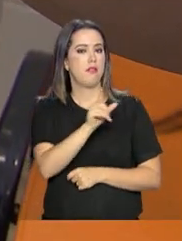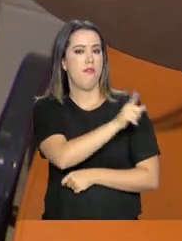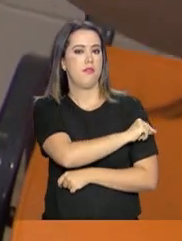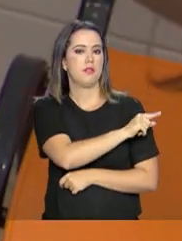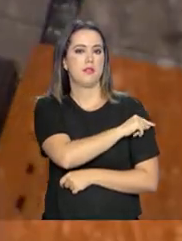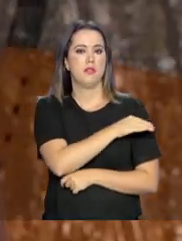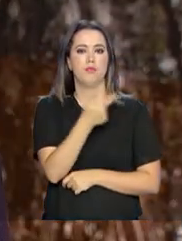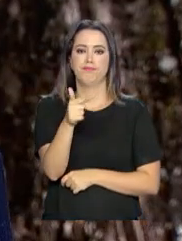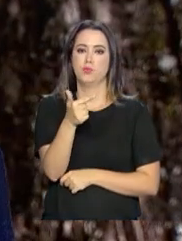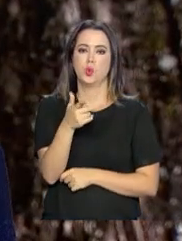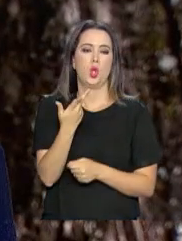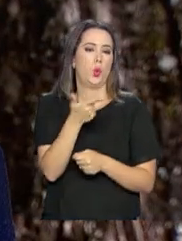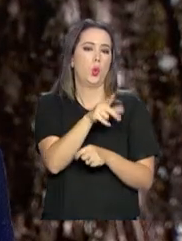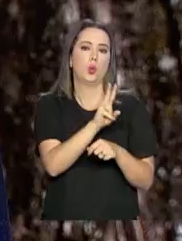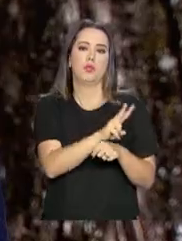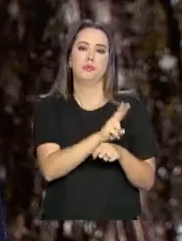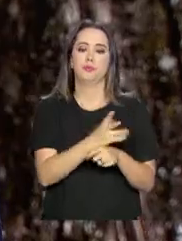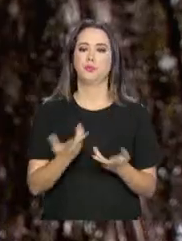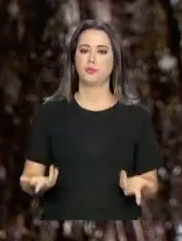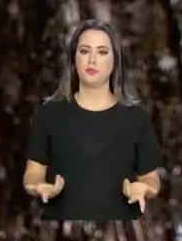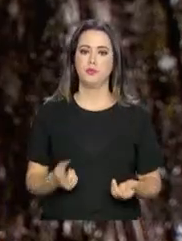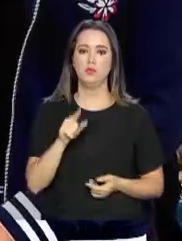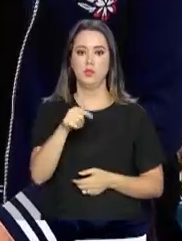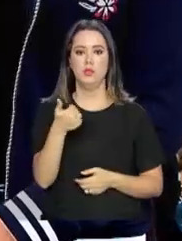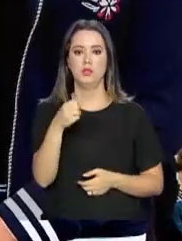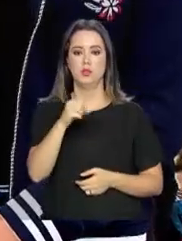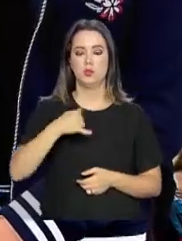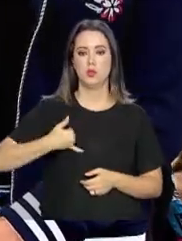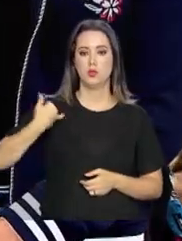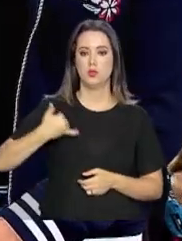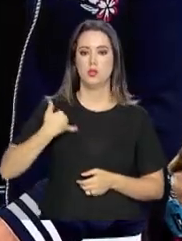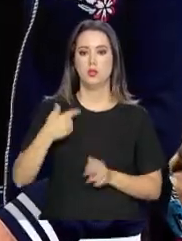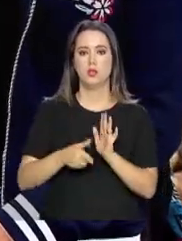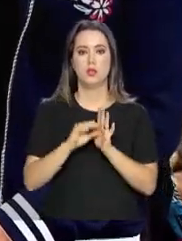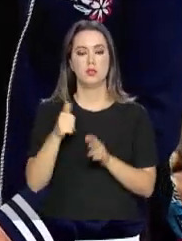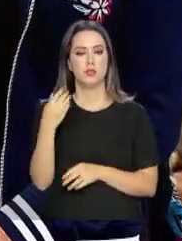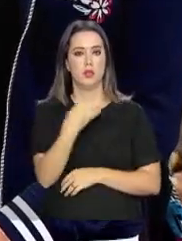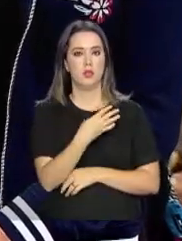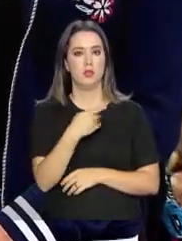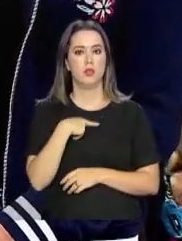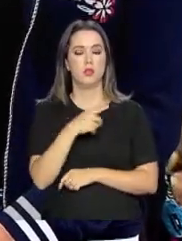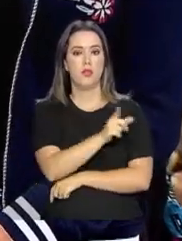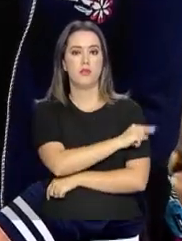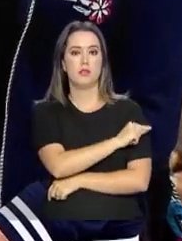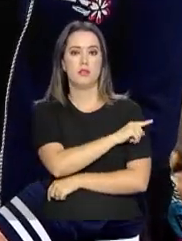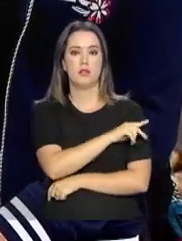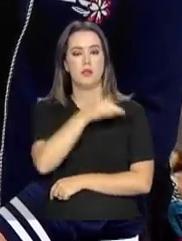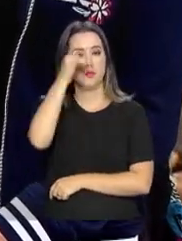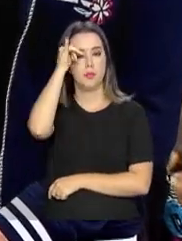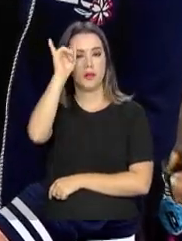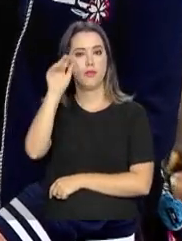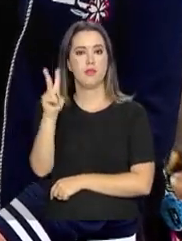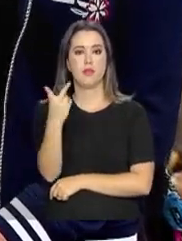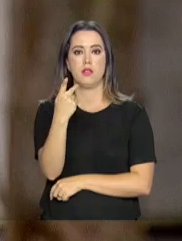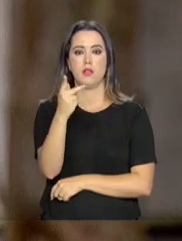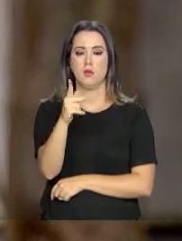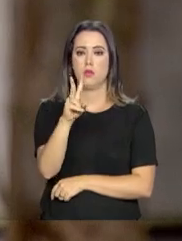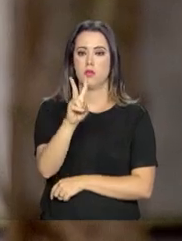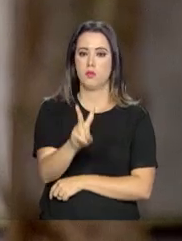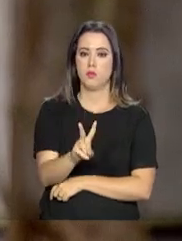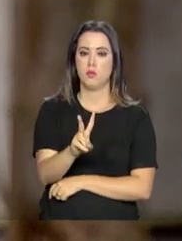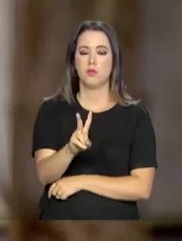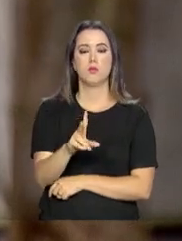forma. Jéssica tem 18 anos. Quando tinha 14, ela tomou a vacina contra o HPV, o vírus